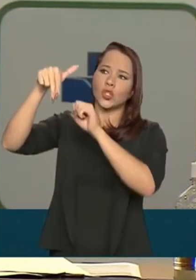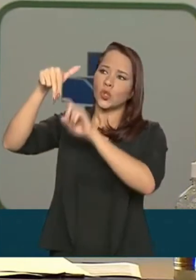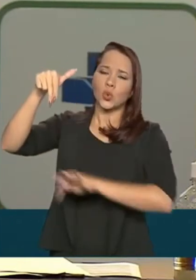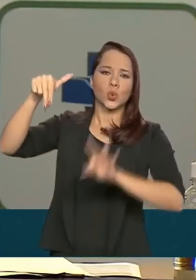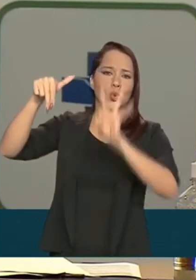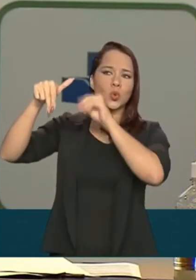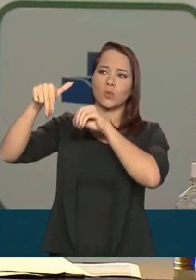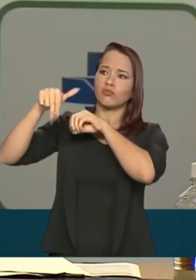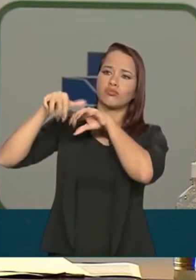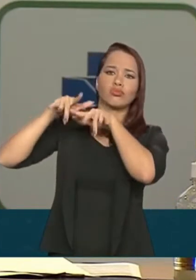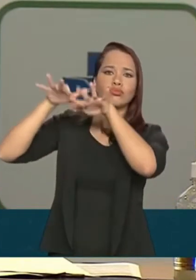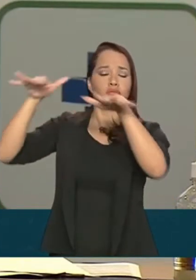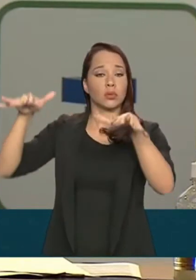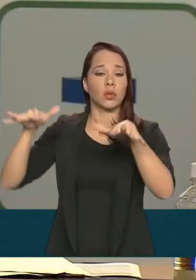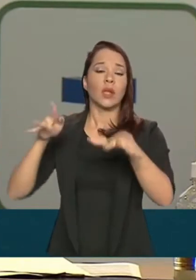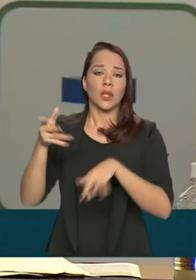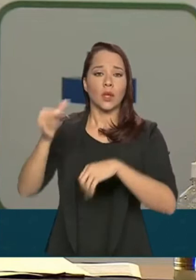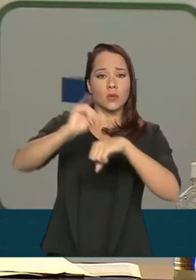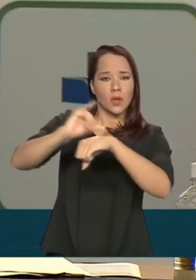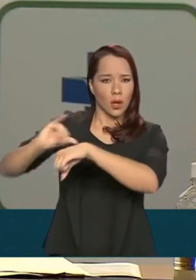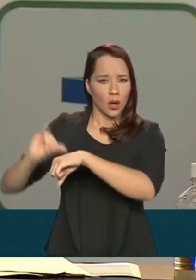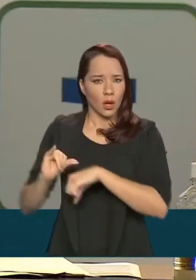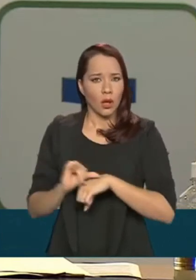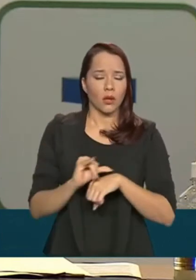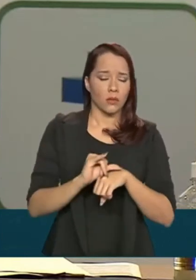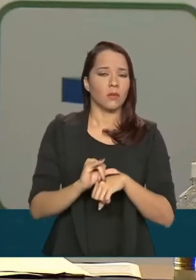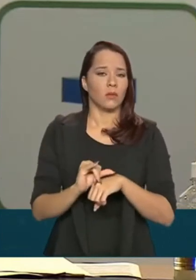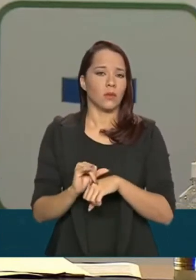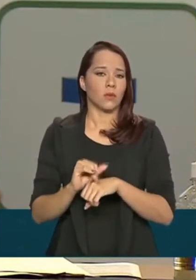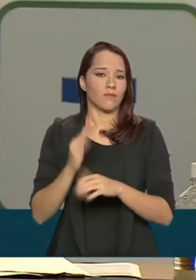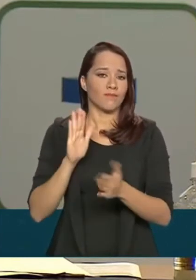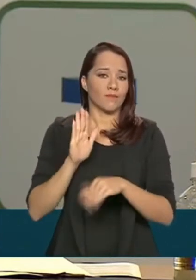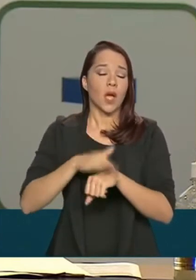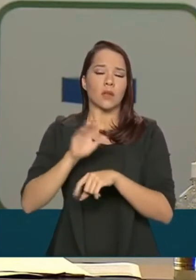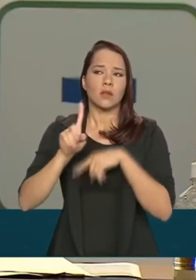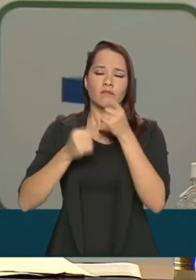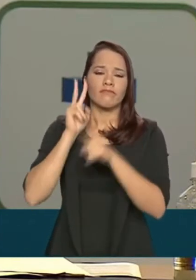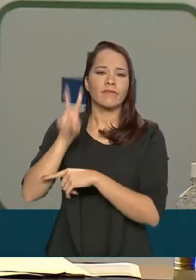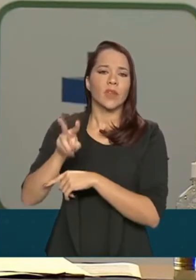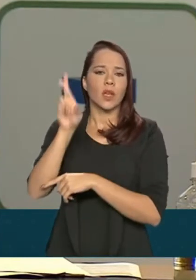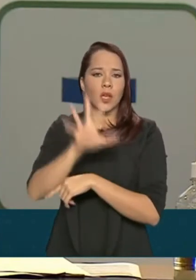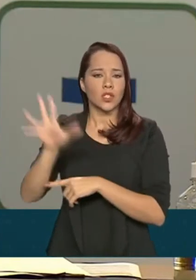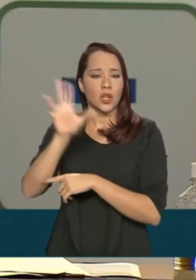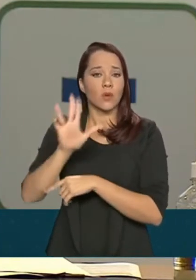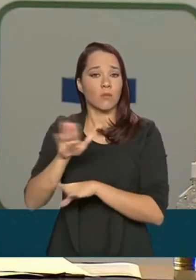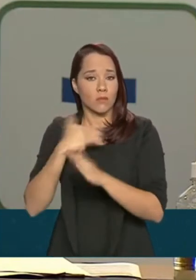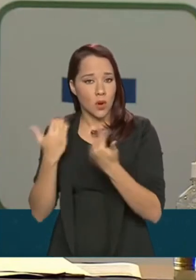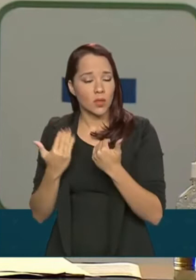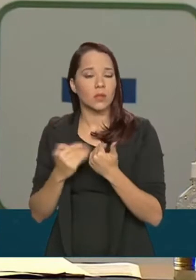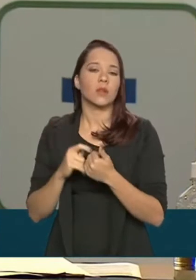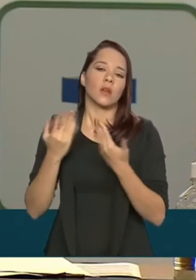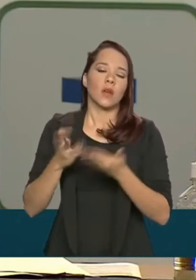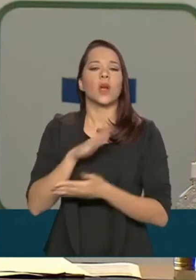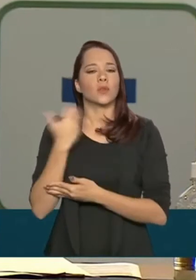alguns focos, além dos próprios focos da capital, mas quando a gente avalia a região dos óbitos, os